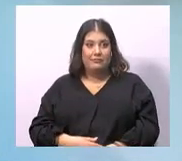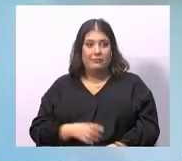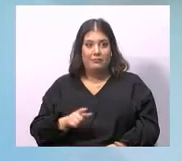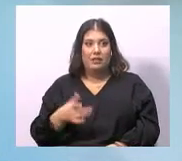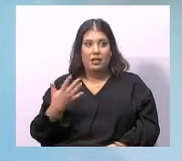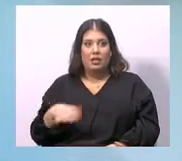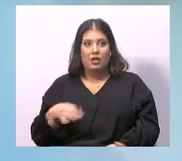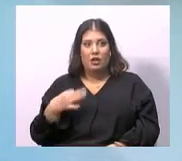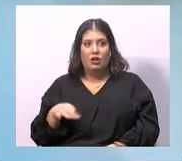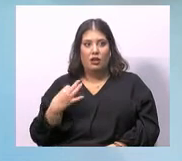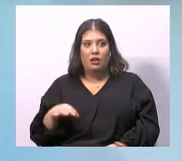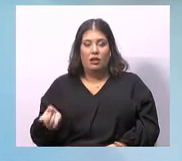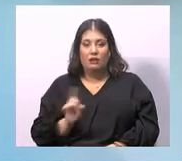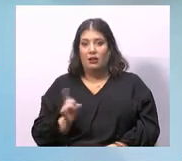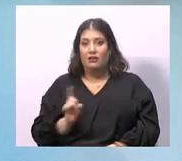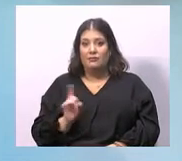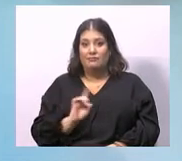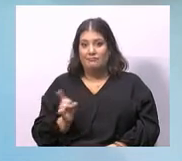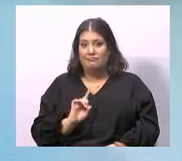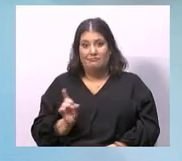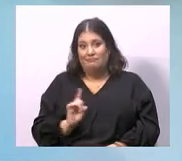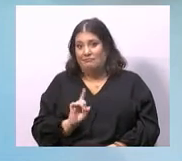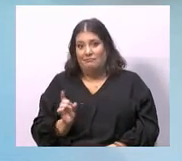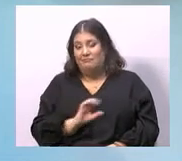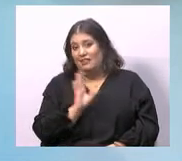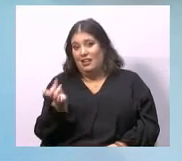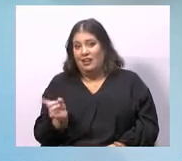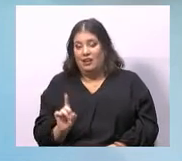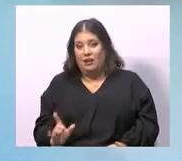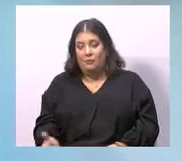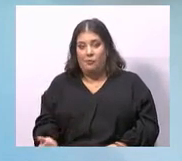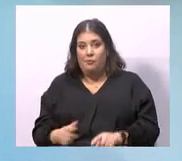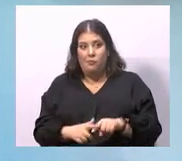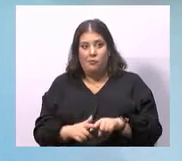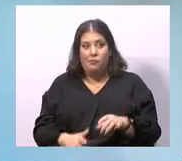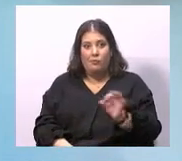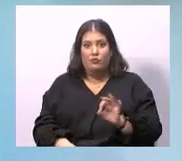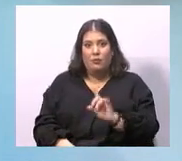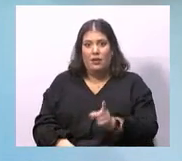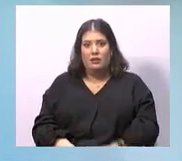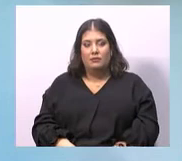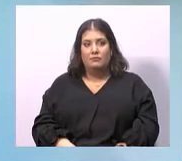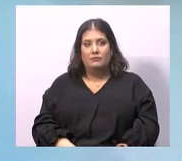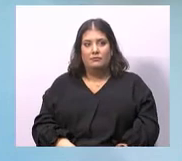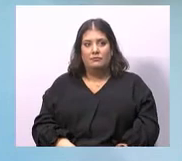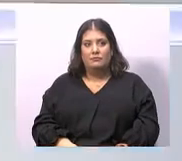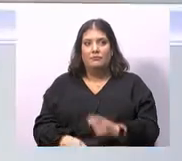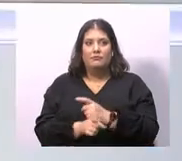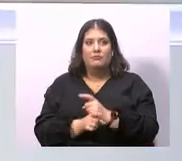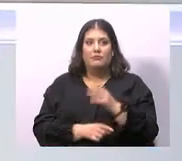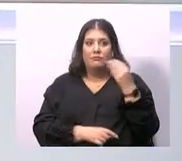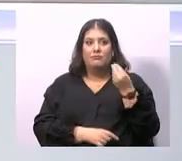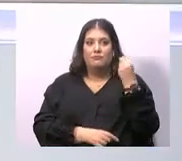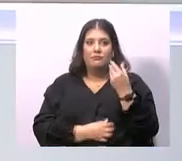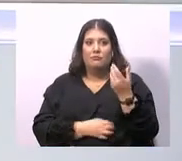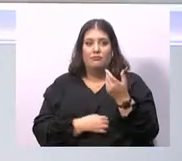normal. Evidentemente que não, Quer Claro. dizer, as unhas normais Muito não são menos amarelas, não é? com uma jovem, não é? 30 e tal anos, claro.